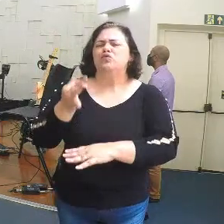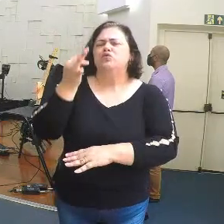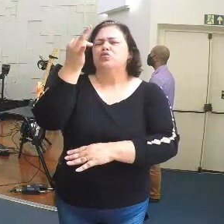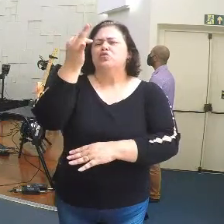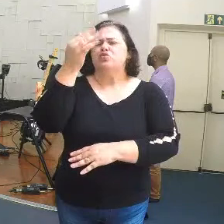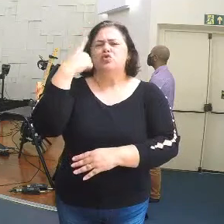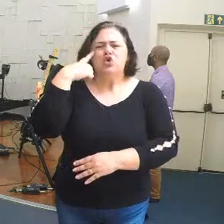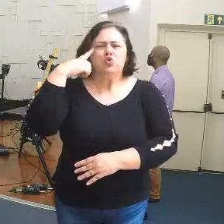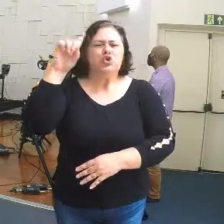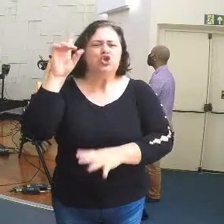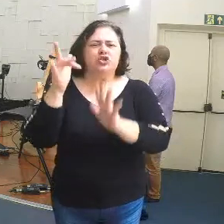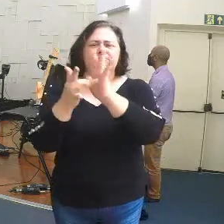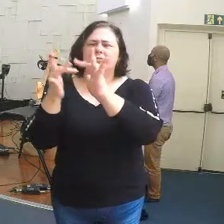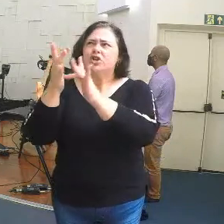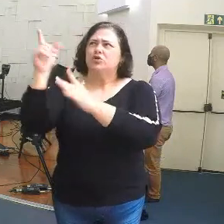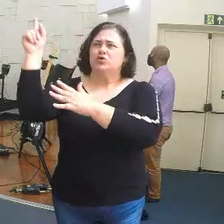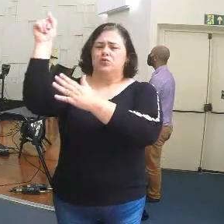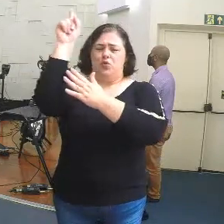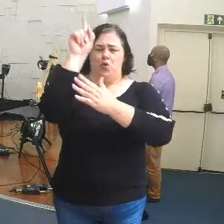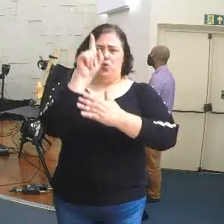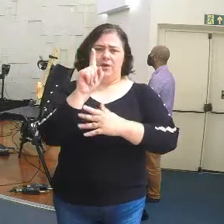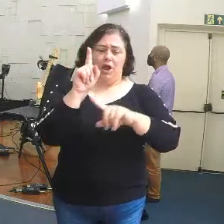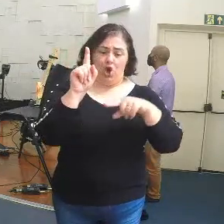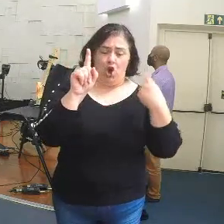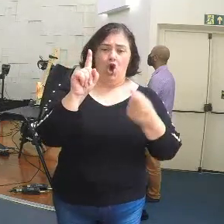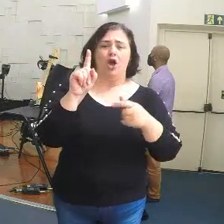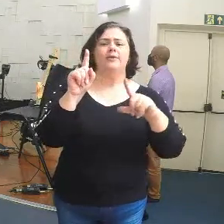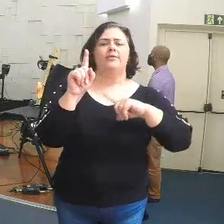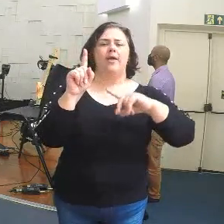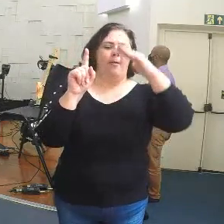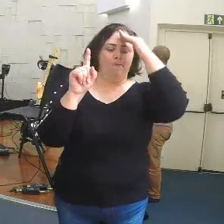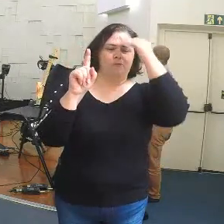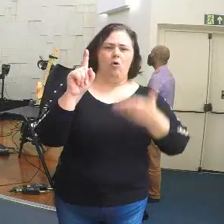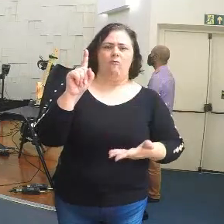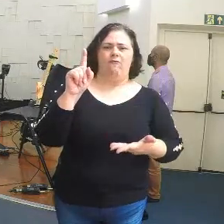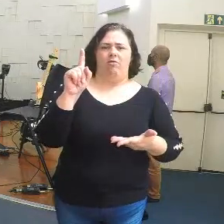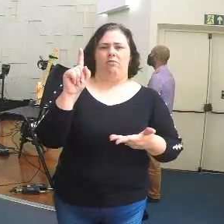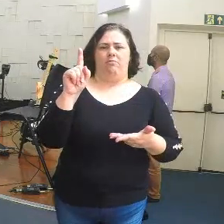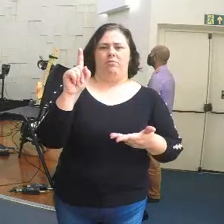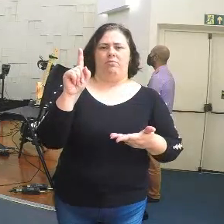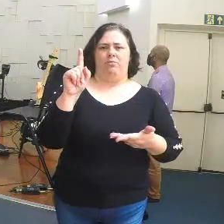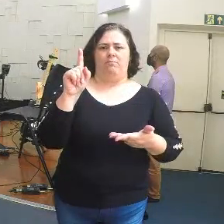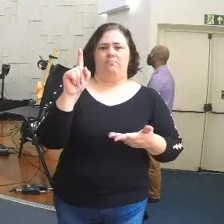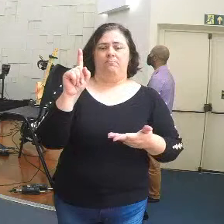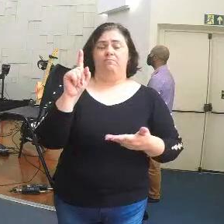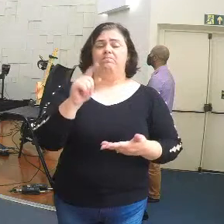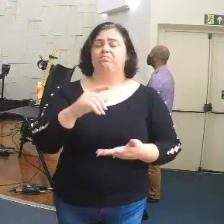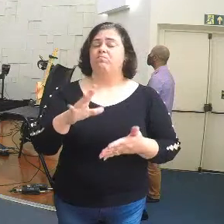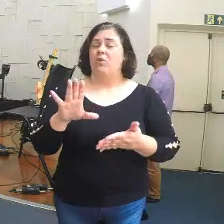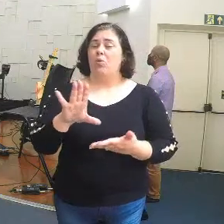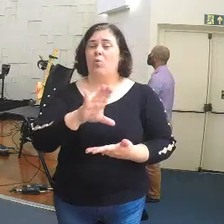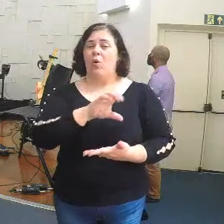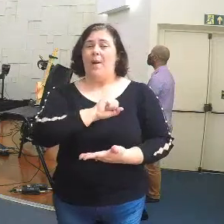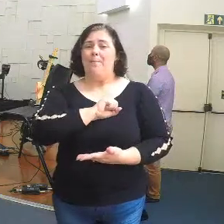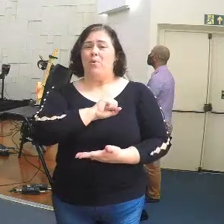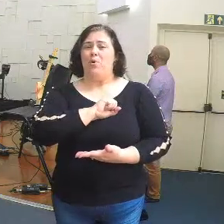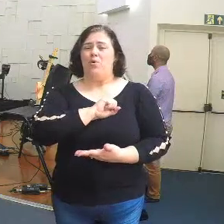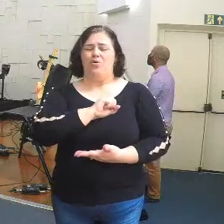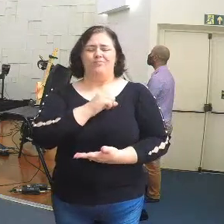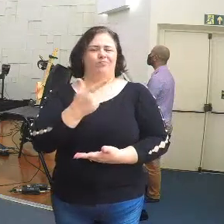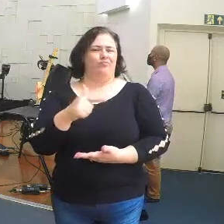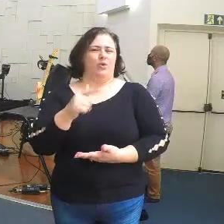confiança, pois segundo ele é, também nós somos neste mundo. No amor não existe